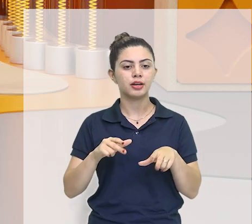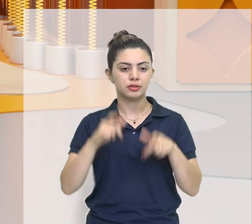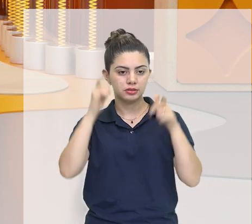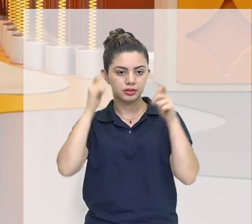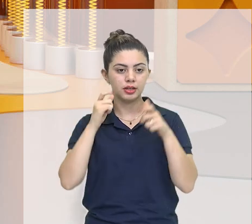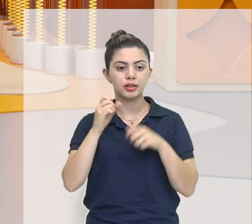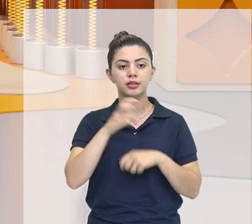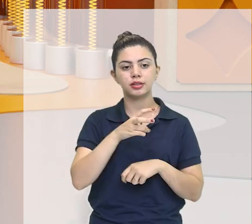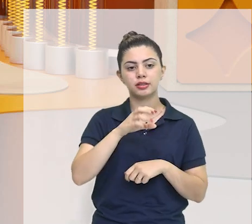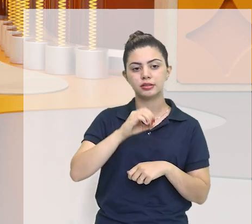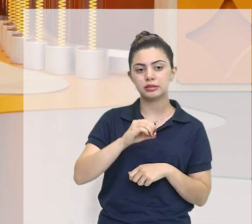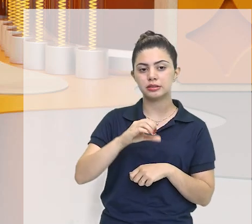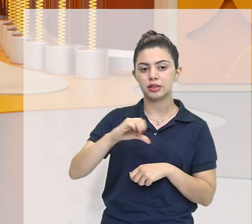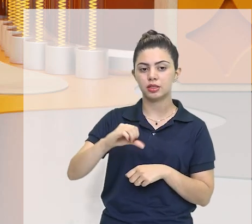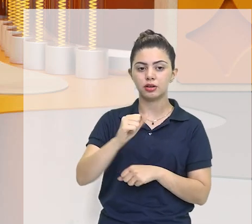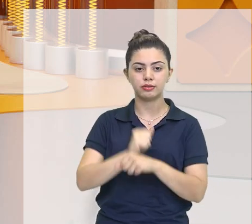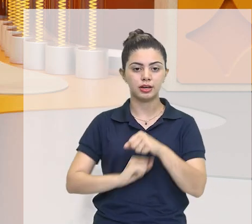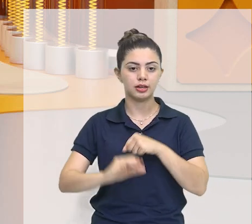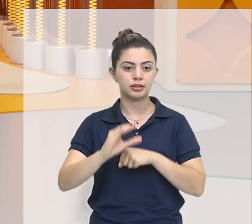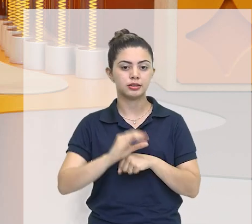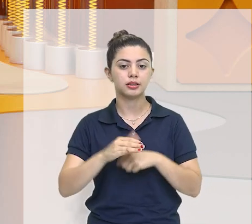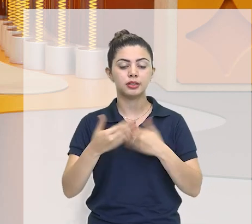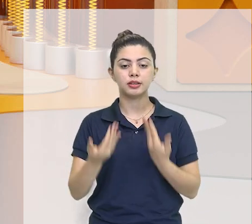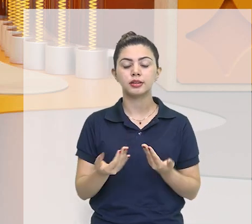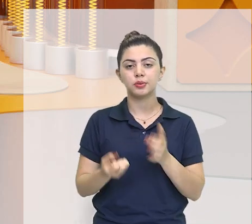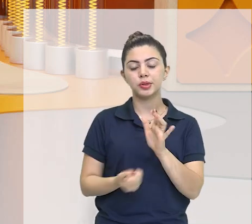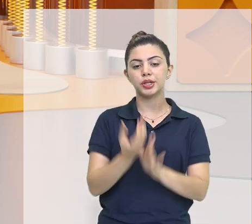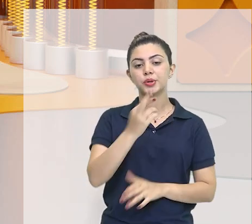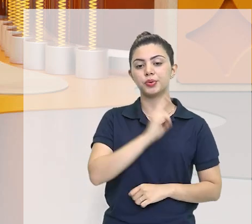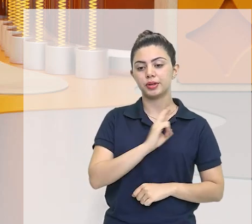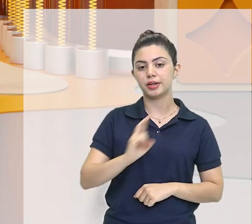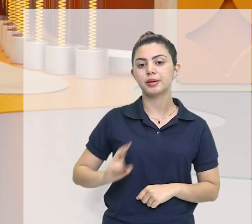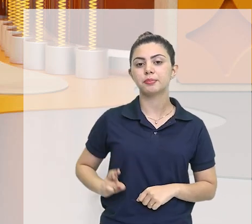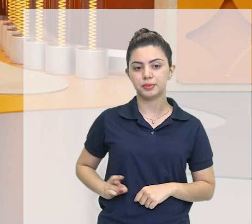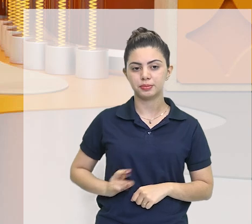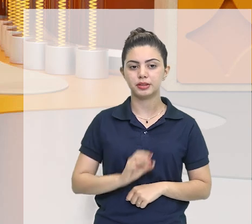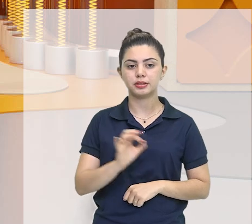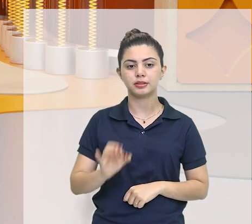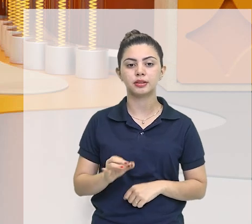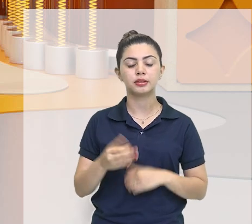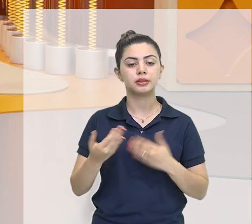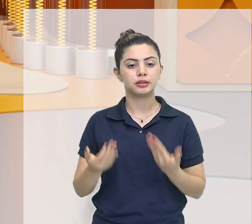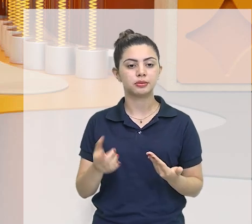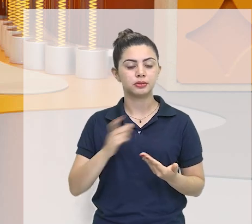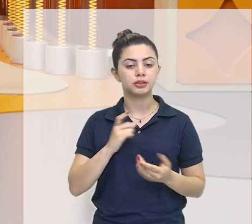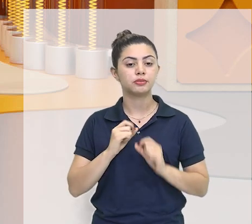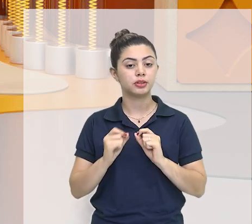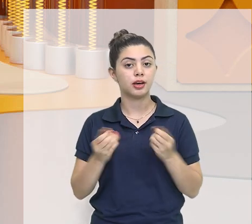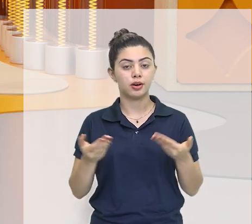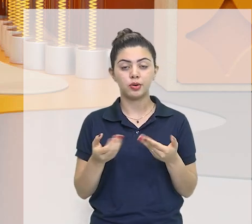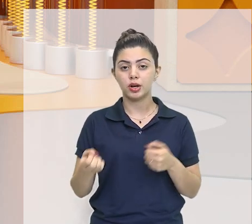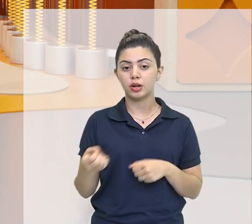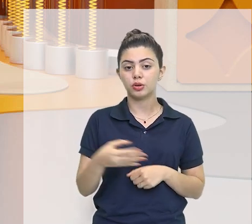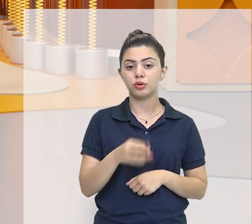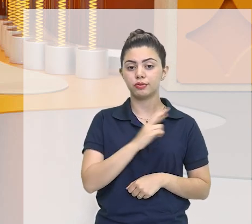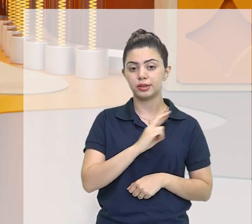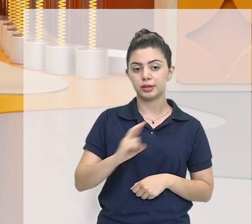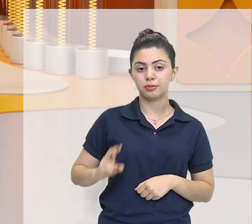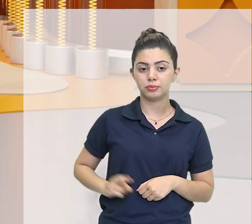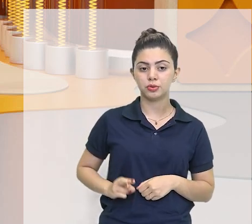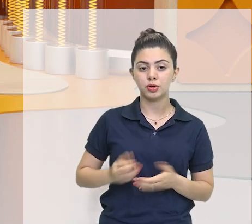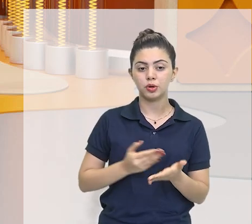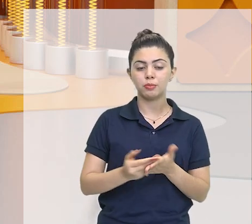509 a.C., quando a República ela foi criada. Sobre o domínio da República, que nasce a partir